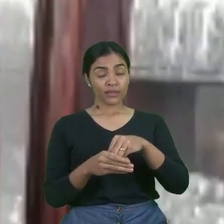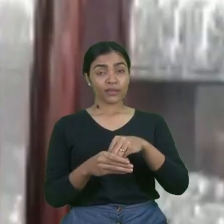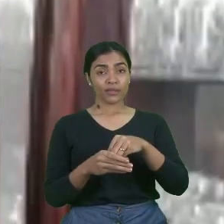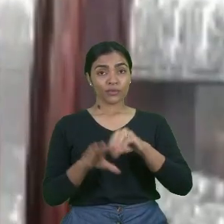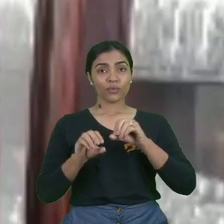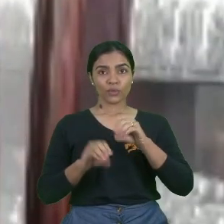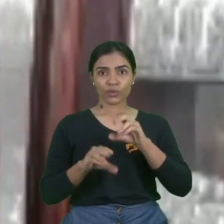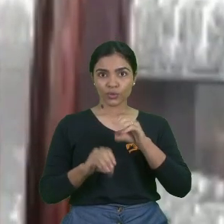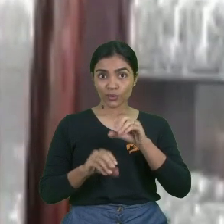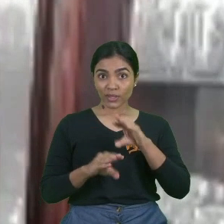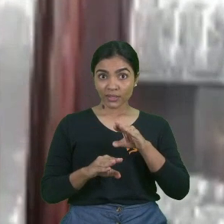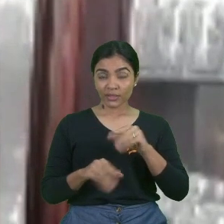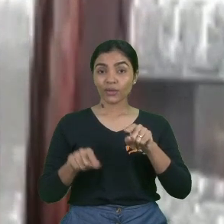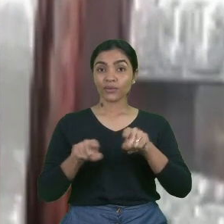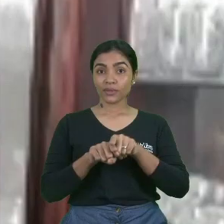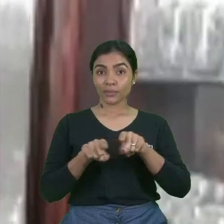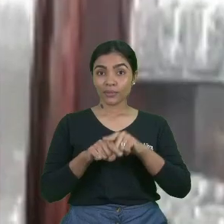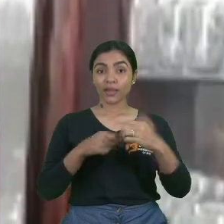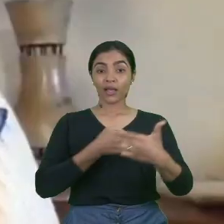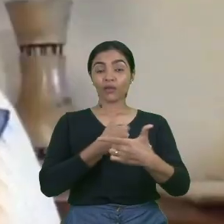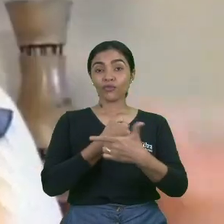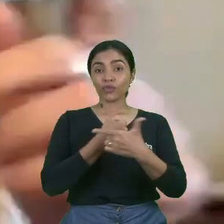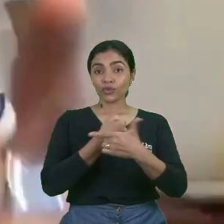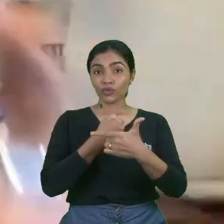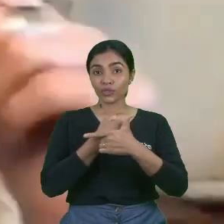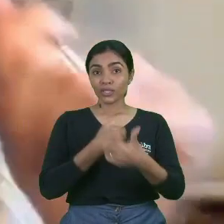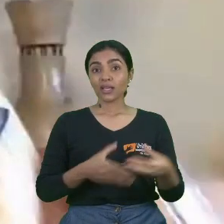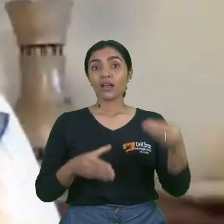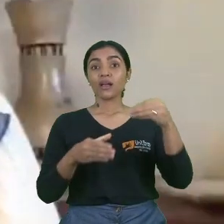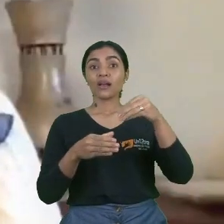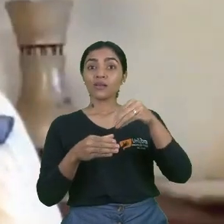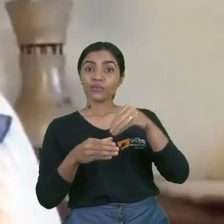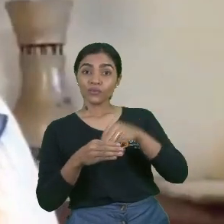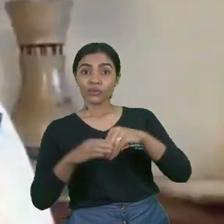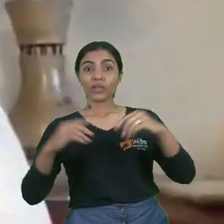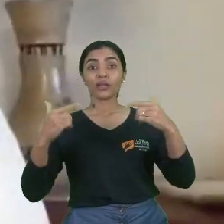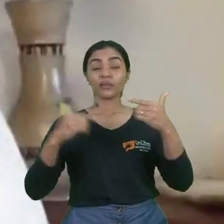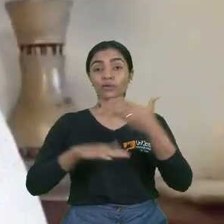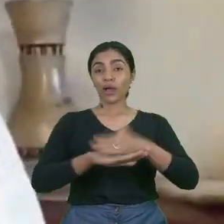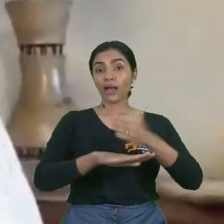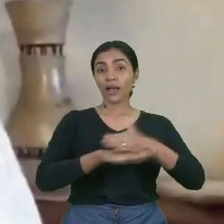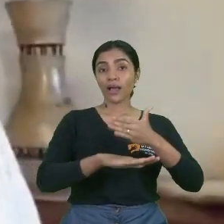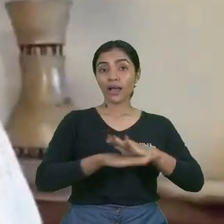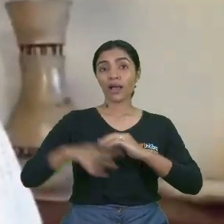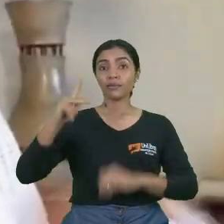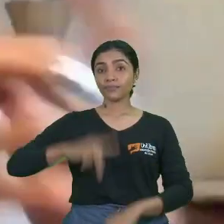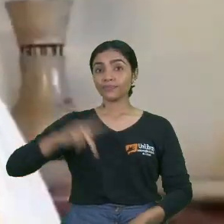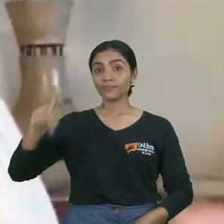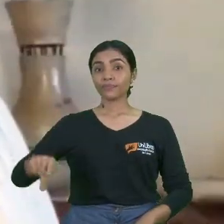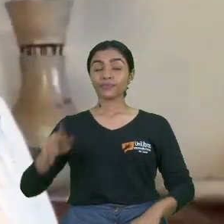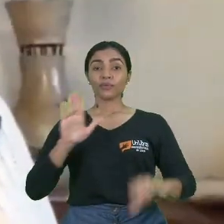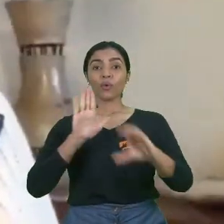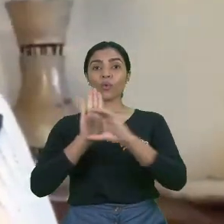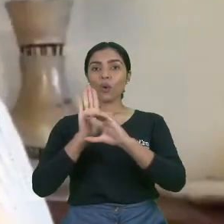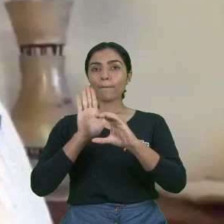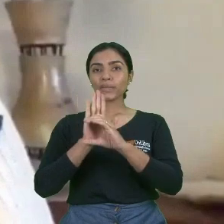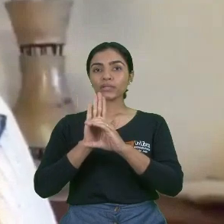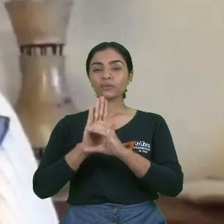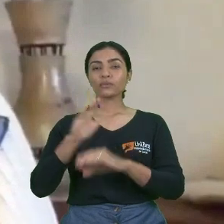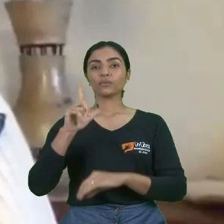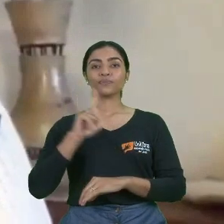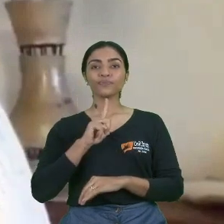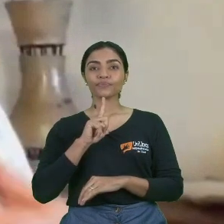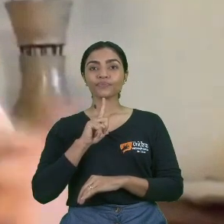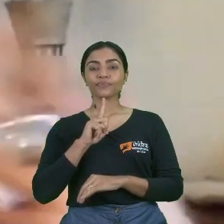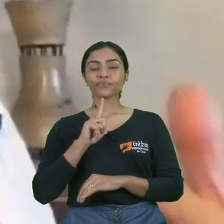dos professores tem um capítulo é você tem um capítulo é também bem errou